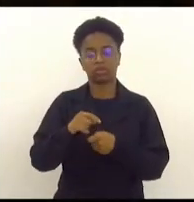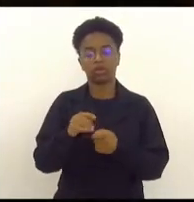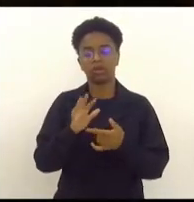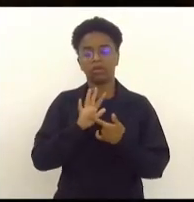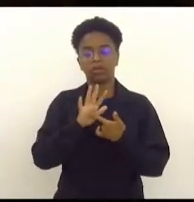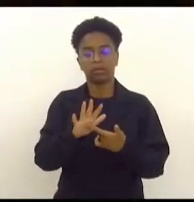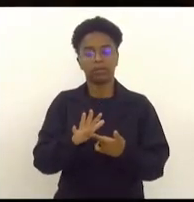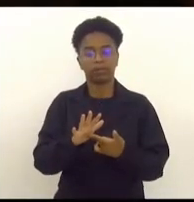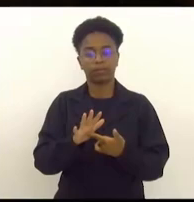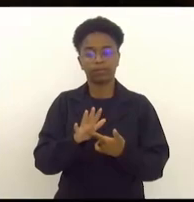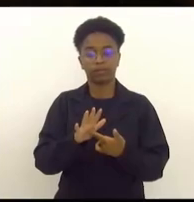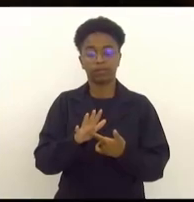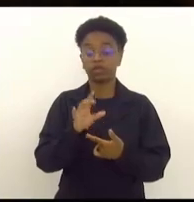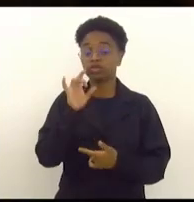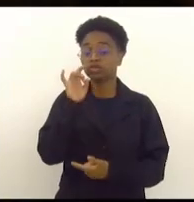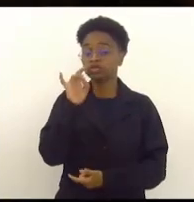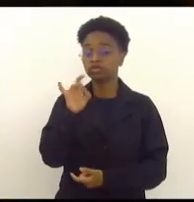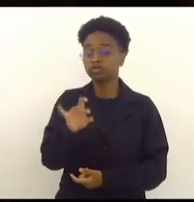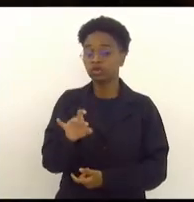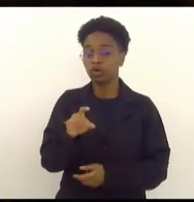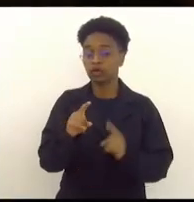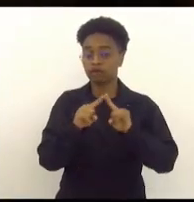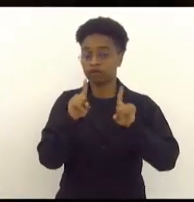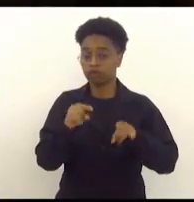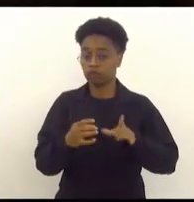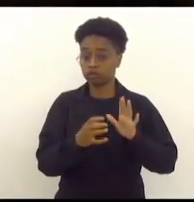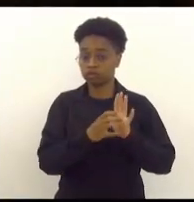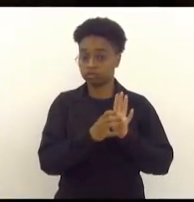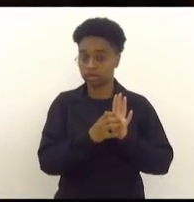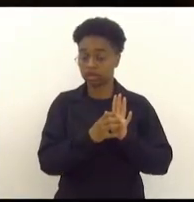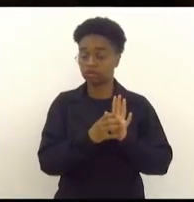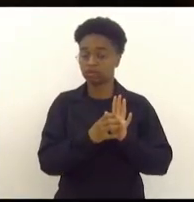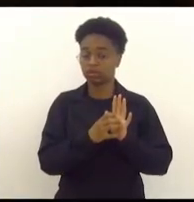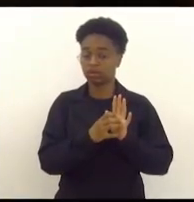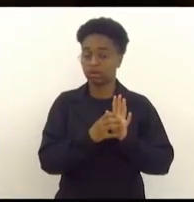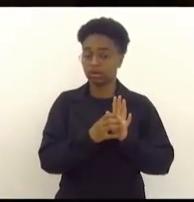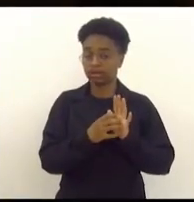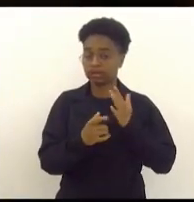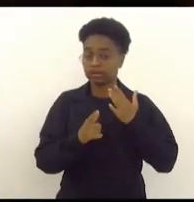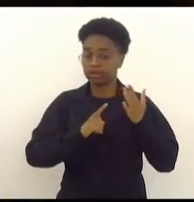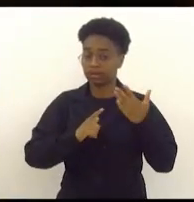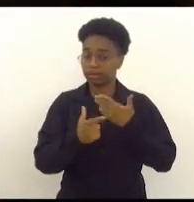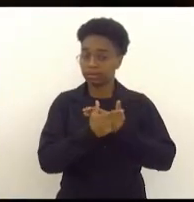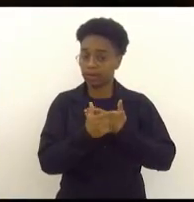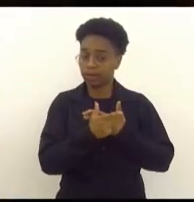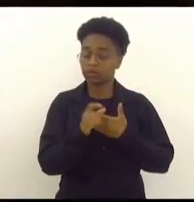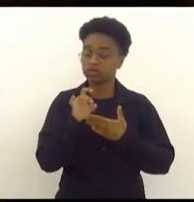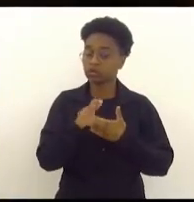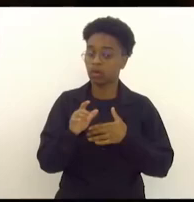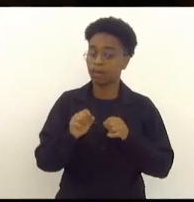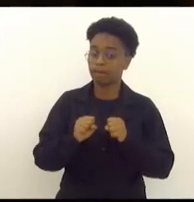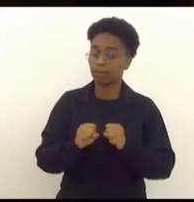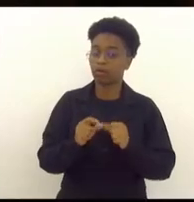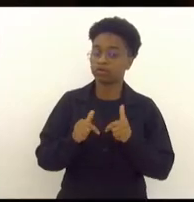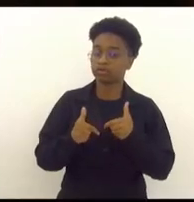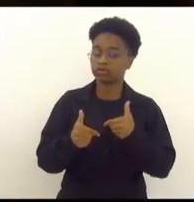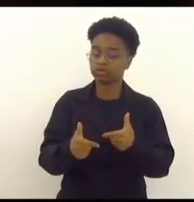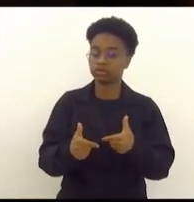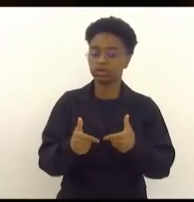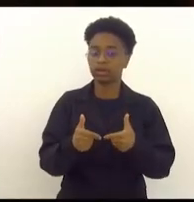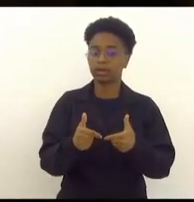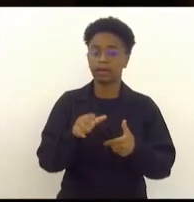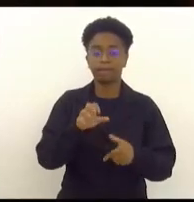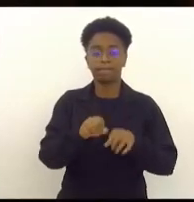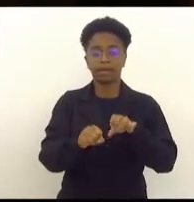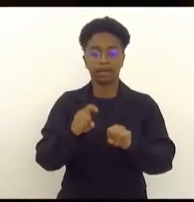Paulo e palmas que somente servidores designados para aquela função podem exercer o poder coercitivo o poder